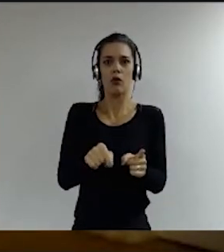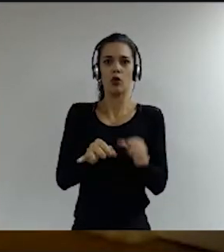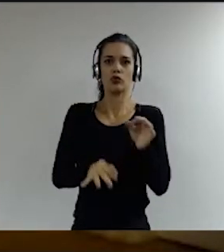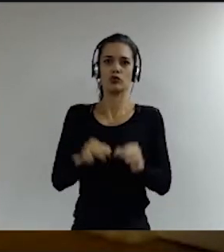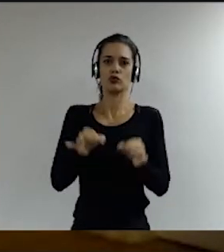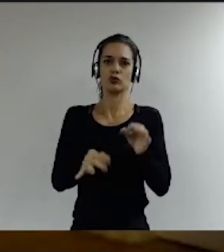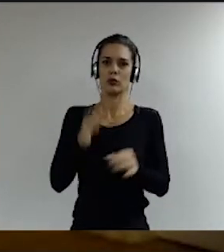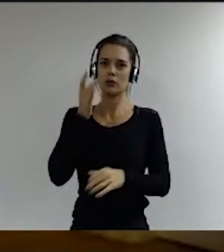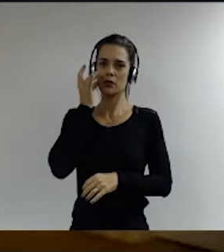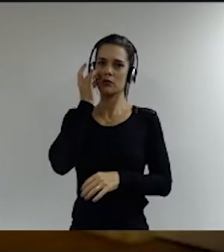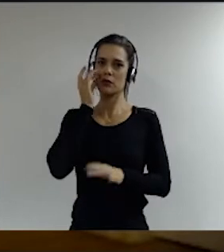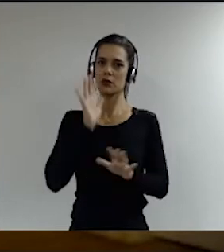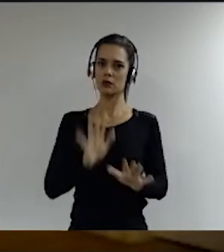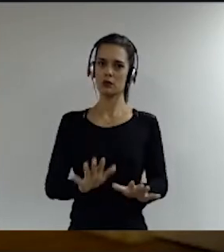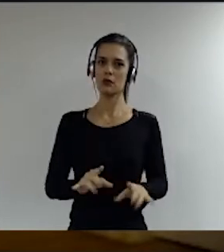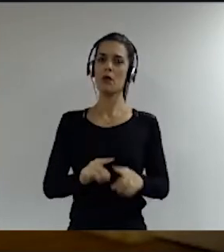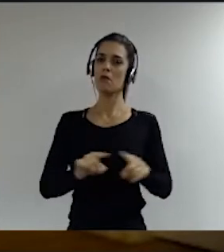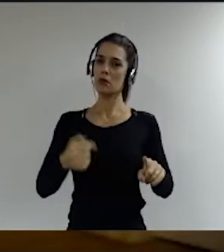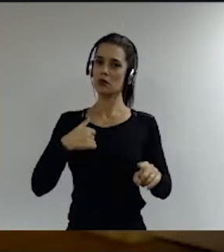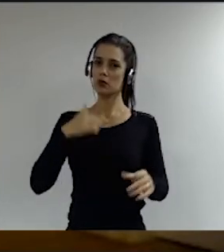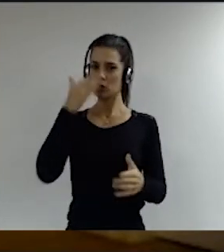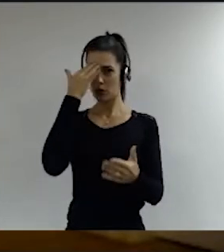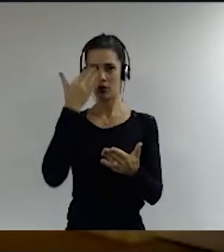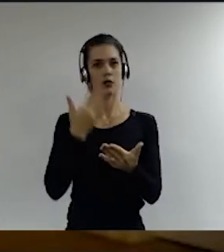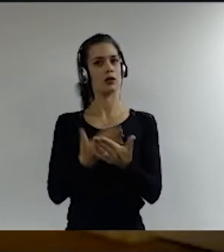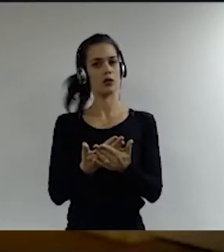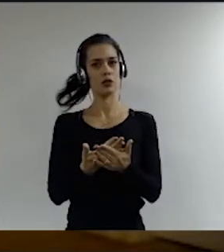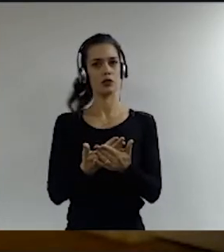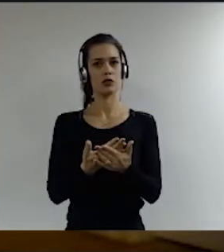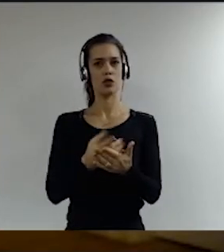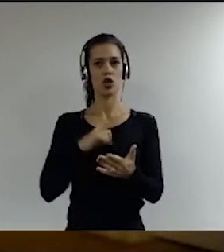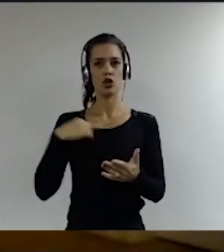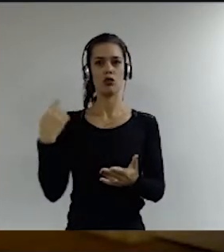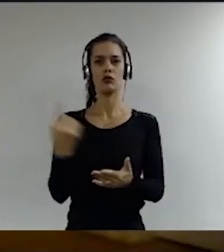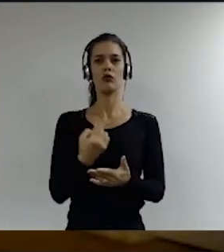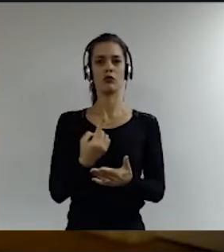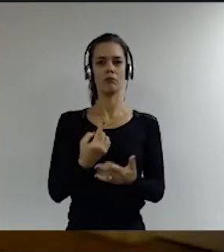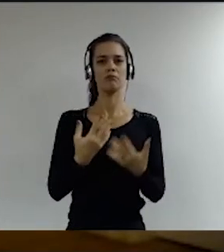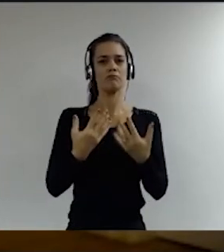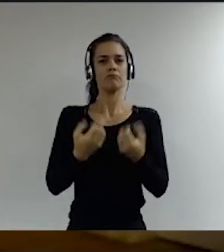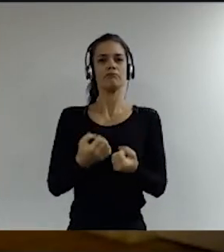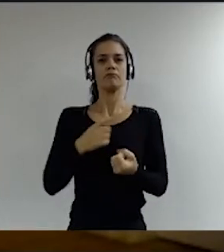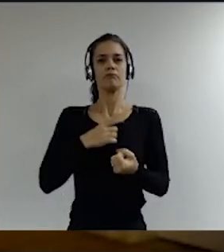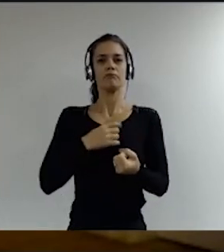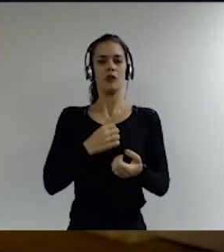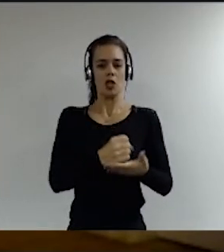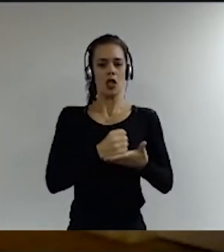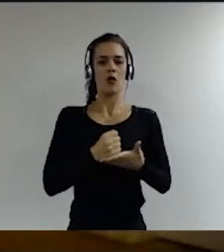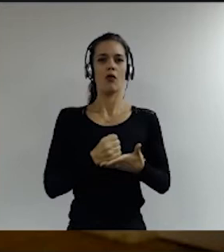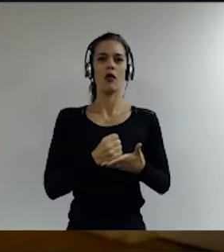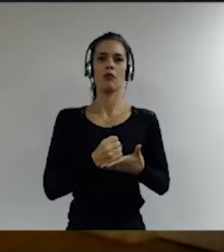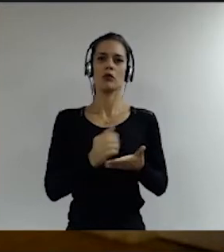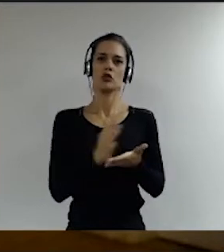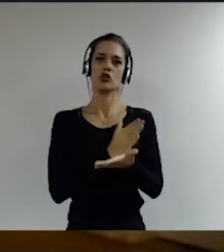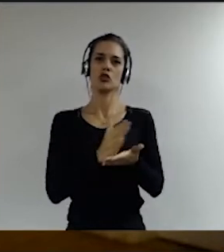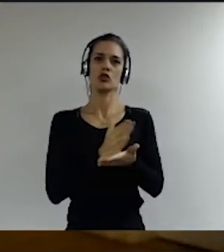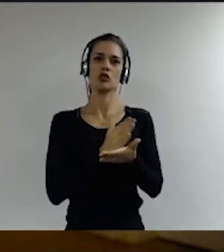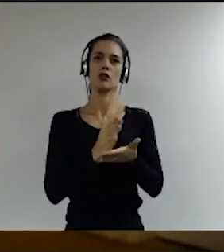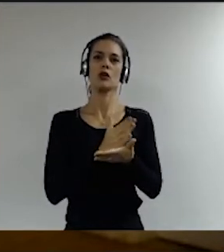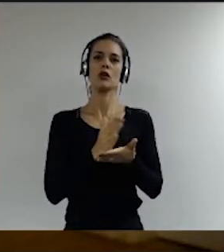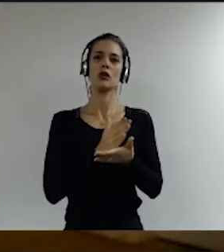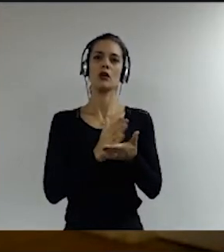presenciais. Mas também acredito que nós vamos nos valer como apoio de algumas sessões